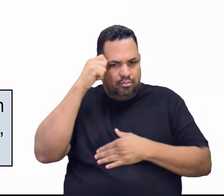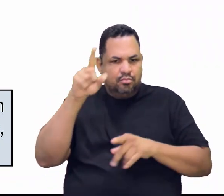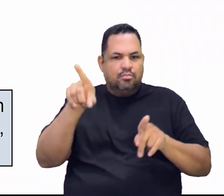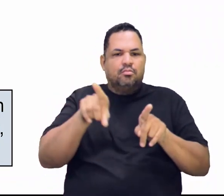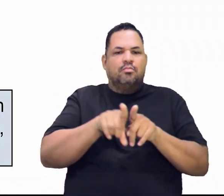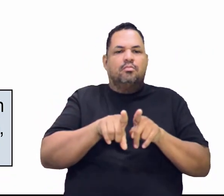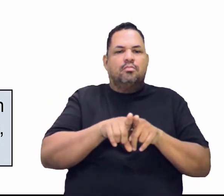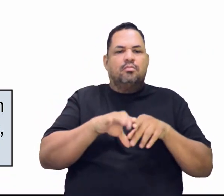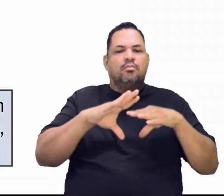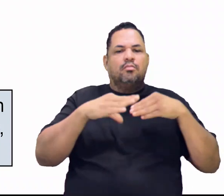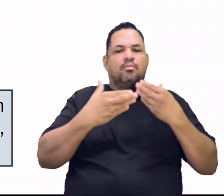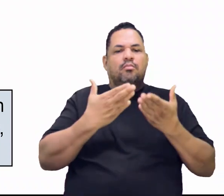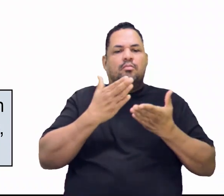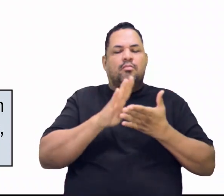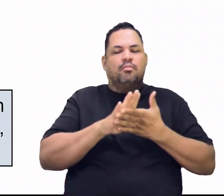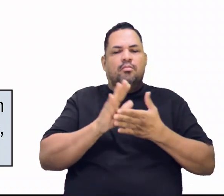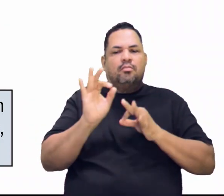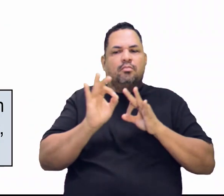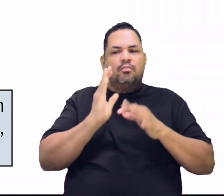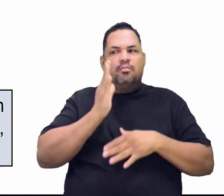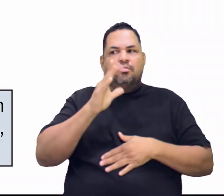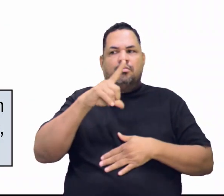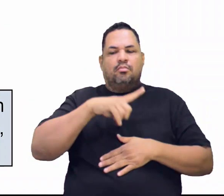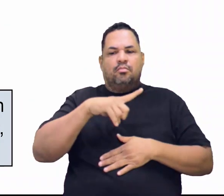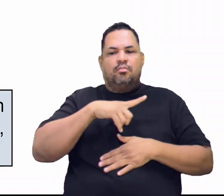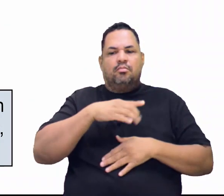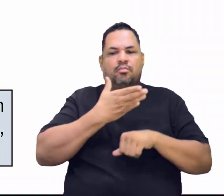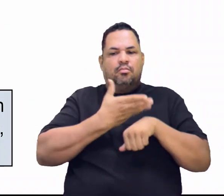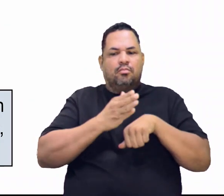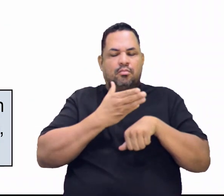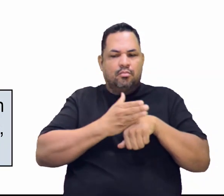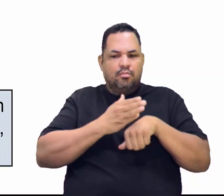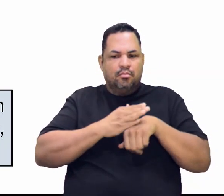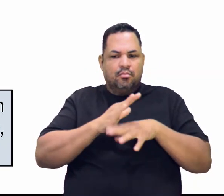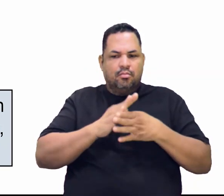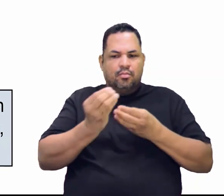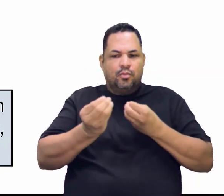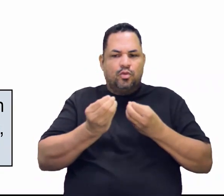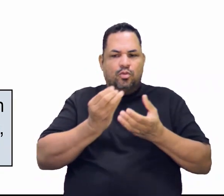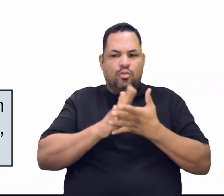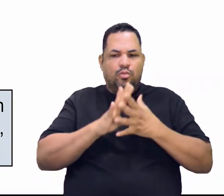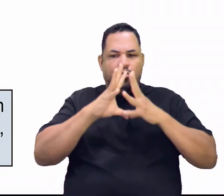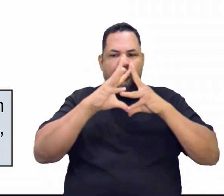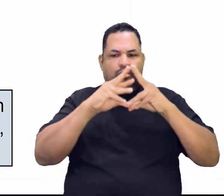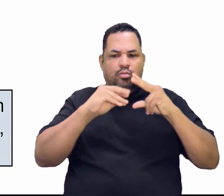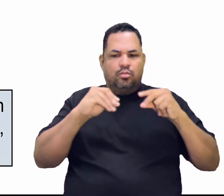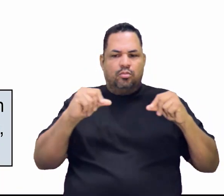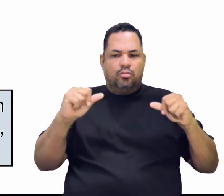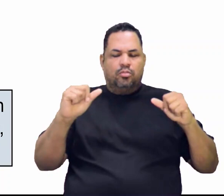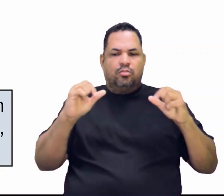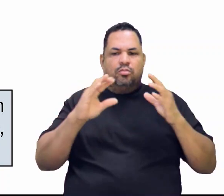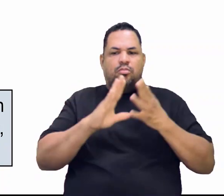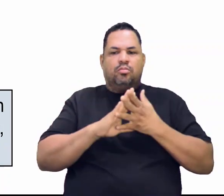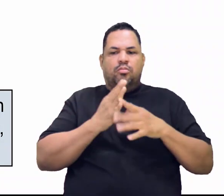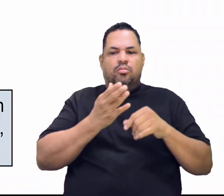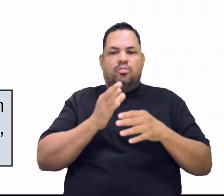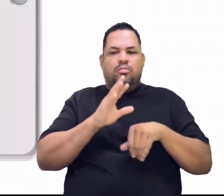negros, que já tinham prática de como curar